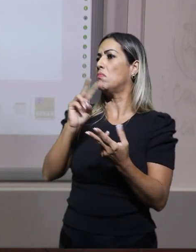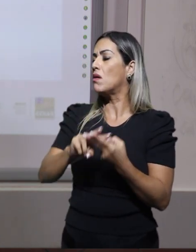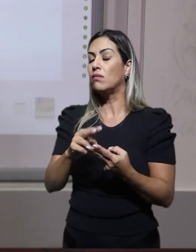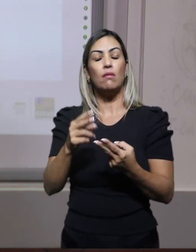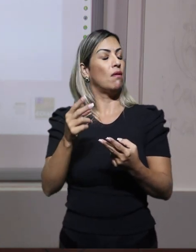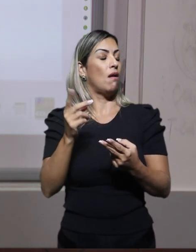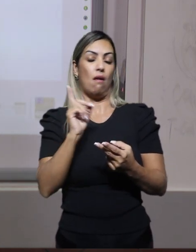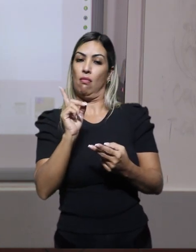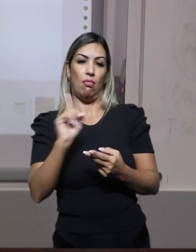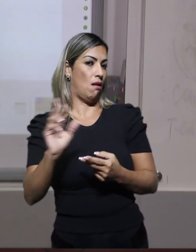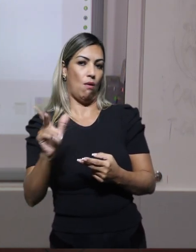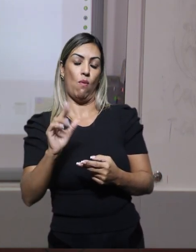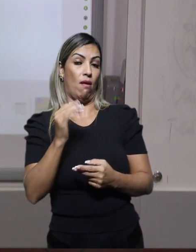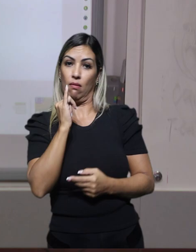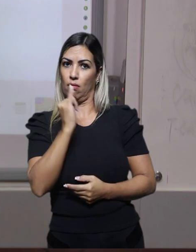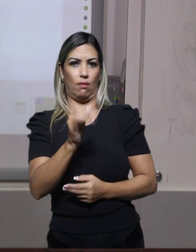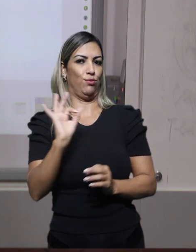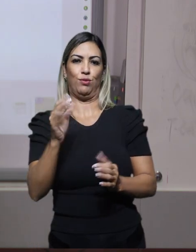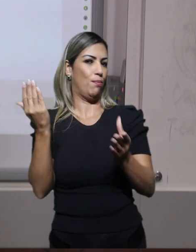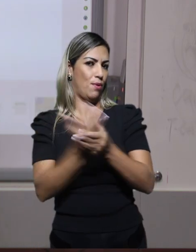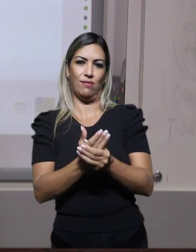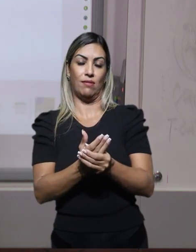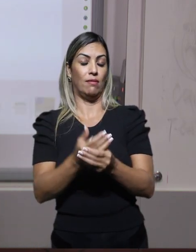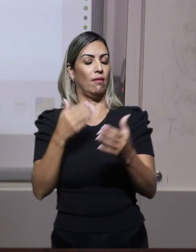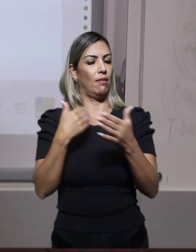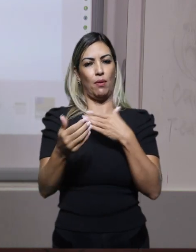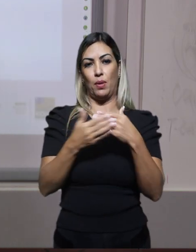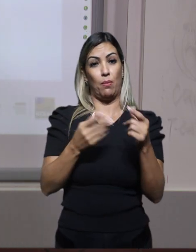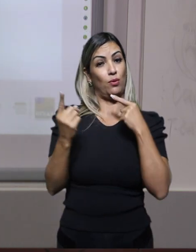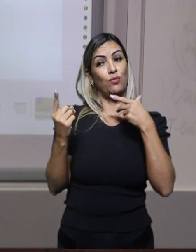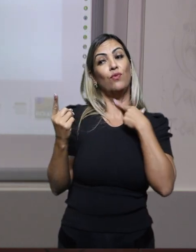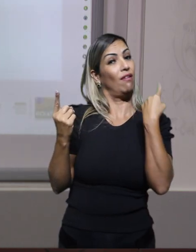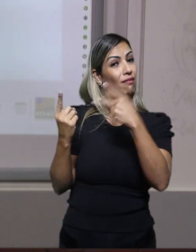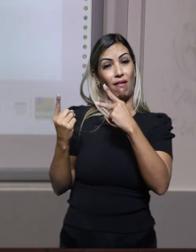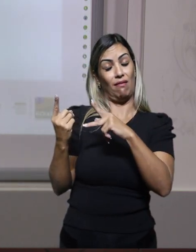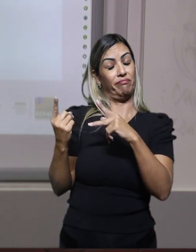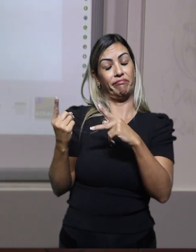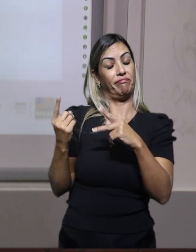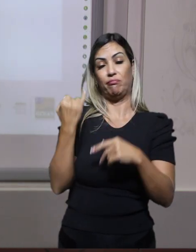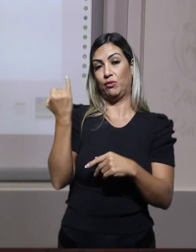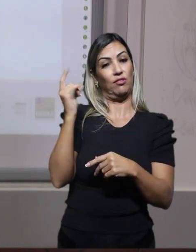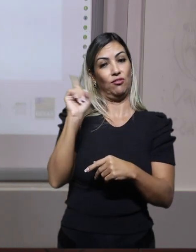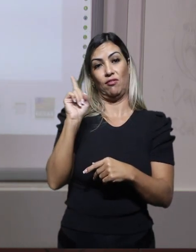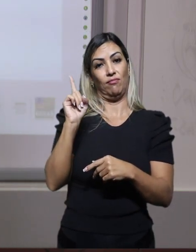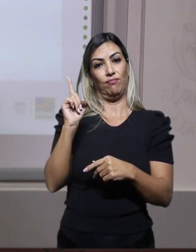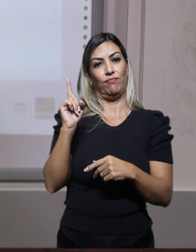que quer processá-los. Isso não independe da vontade dela. Isso